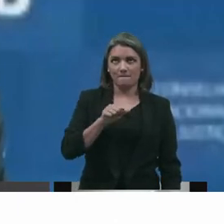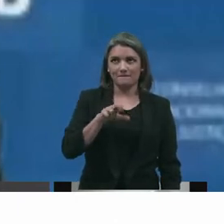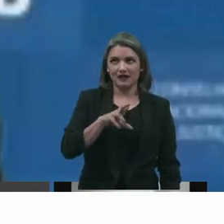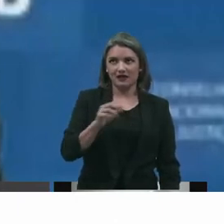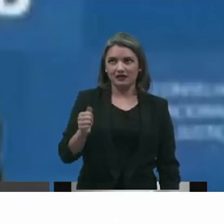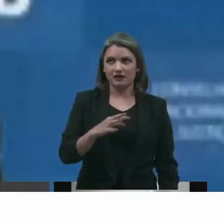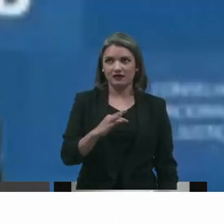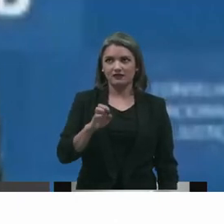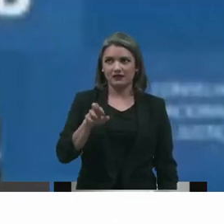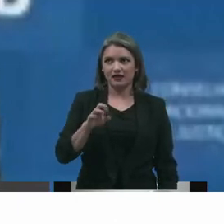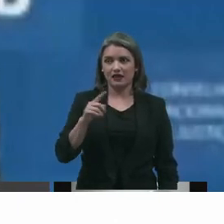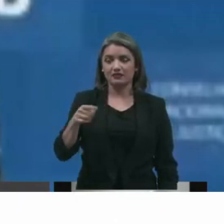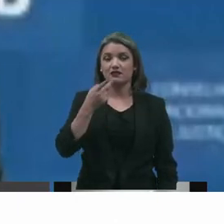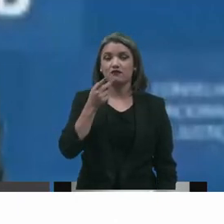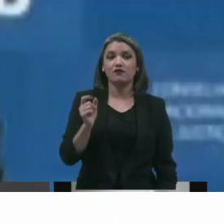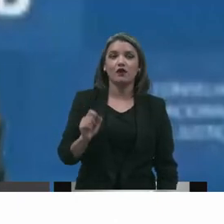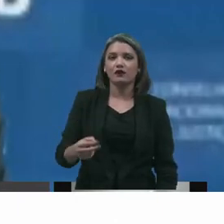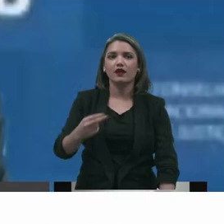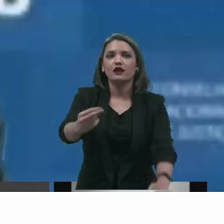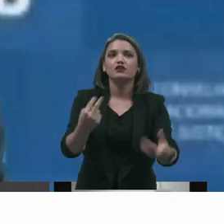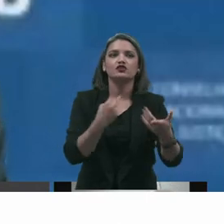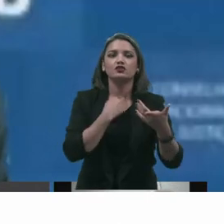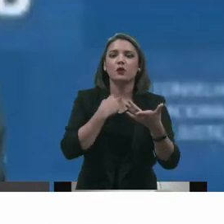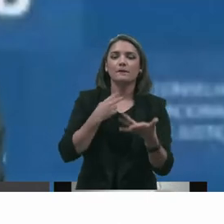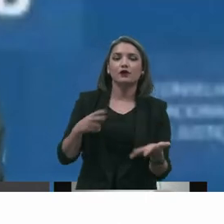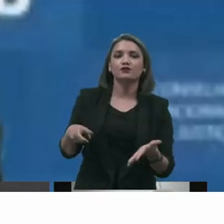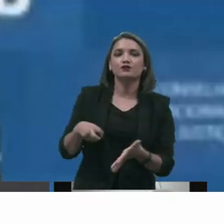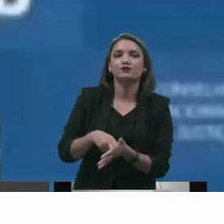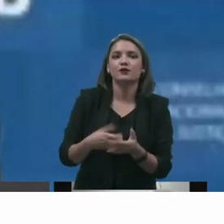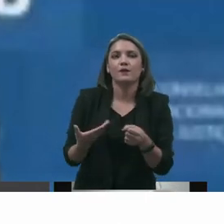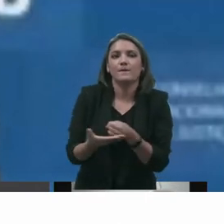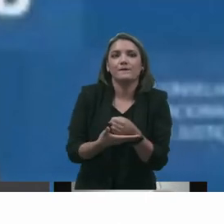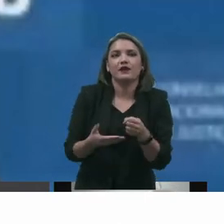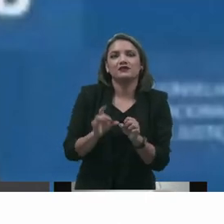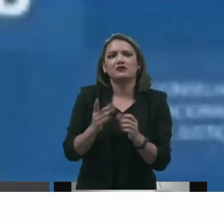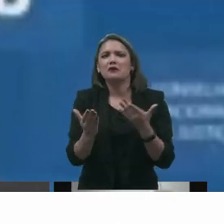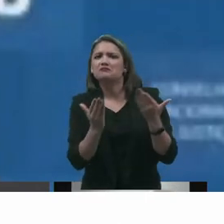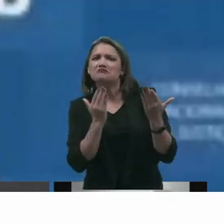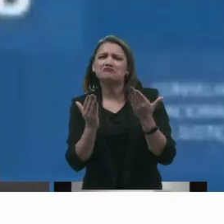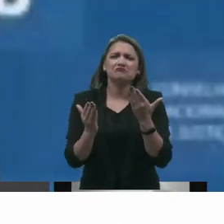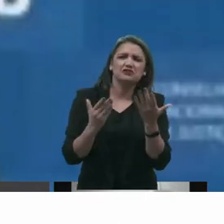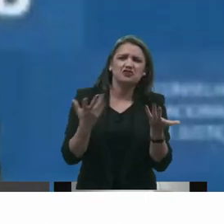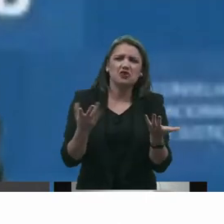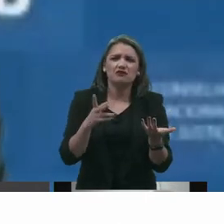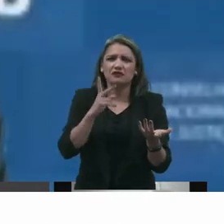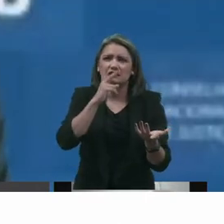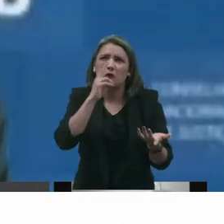que não pode basear a condenação com base em meros indícios e notícias.